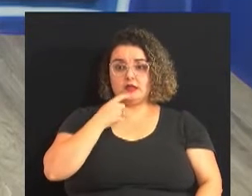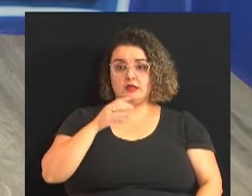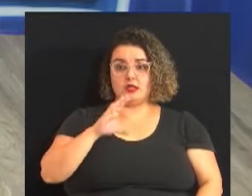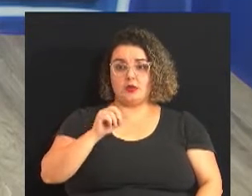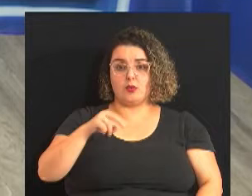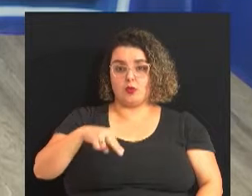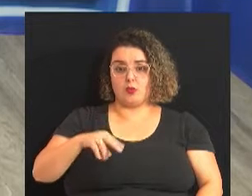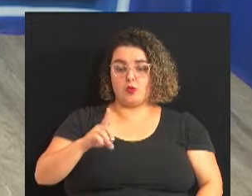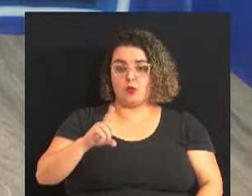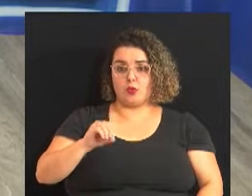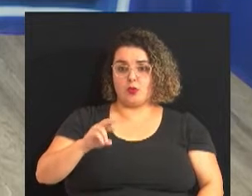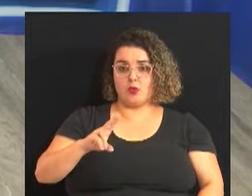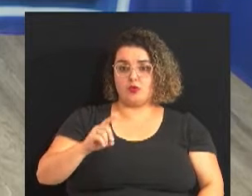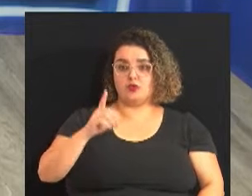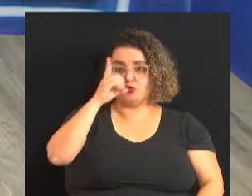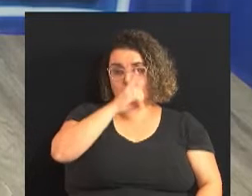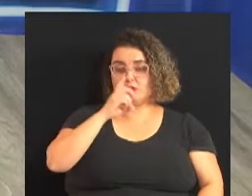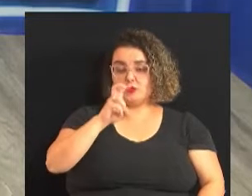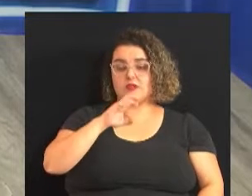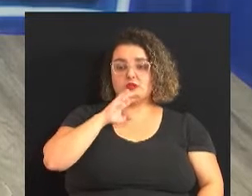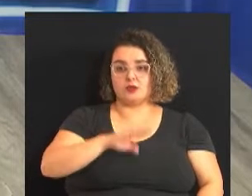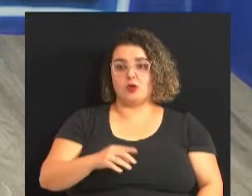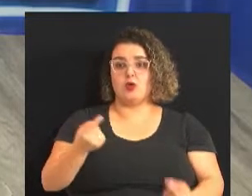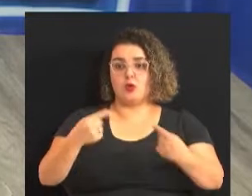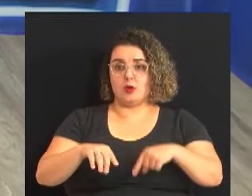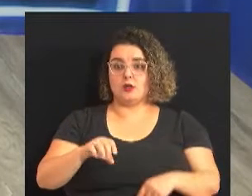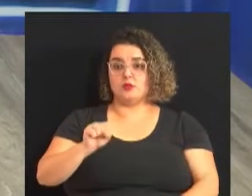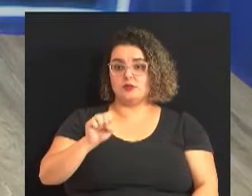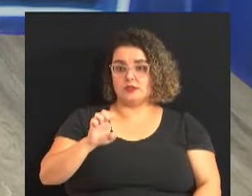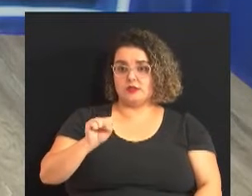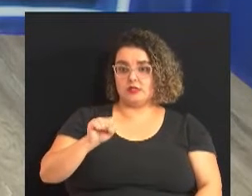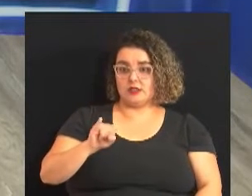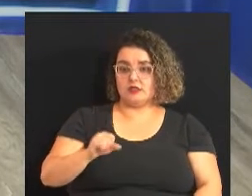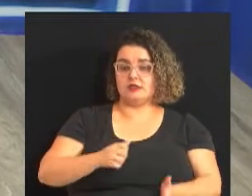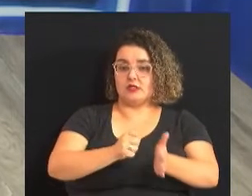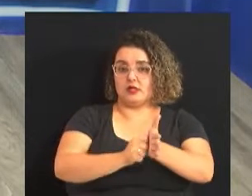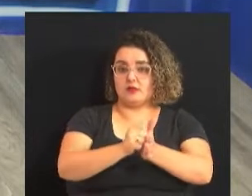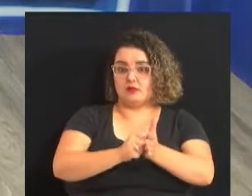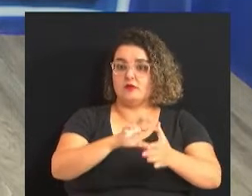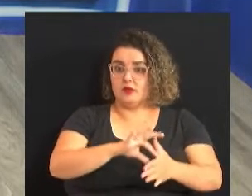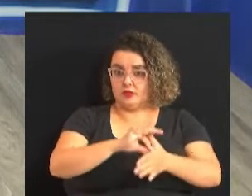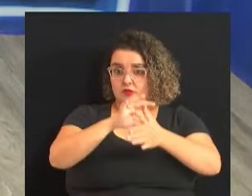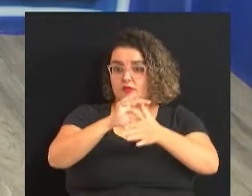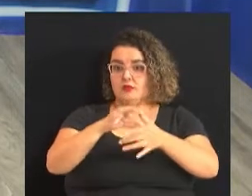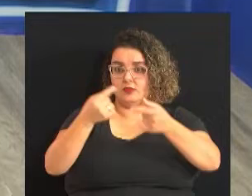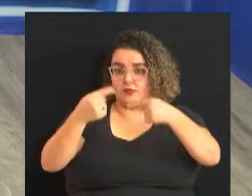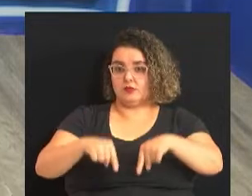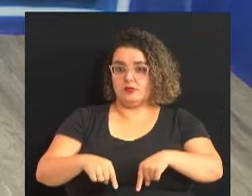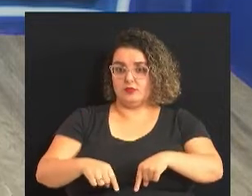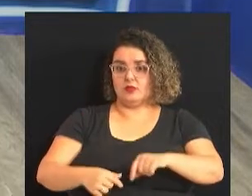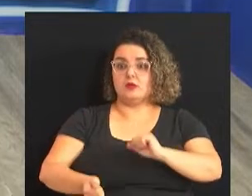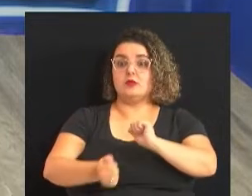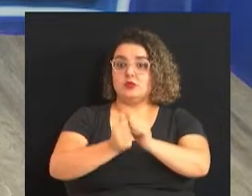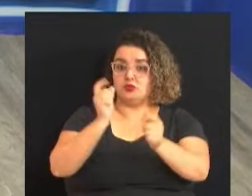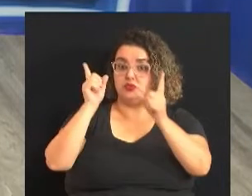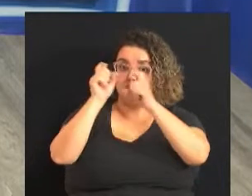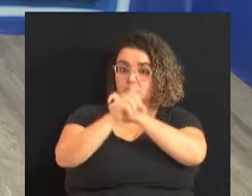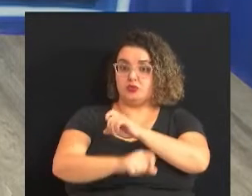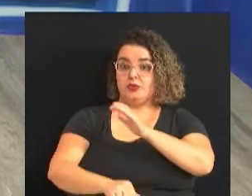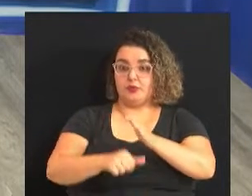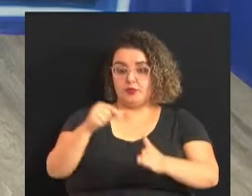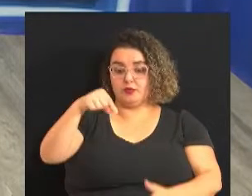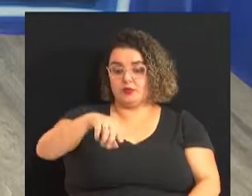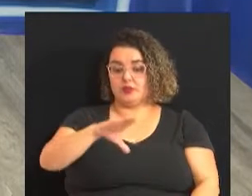domingo, 5 horas da tarde, contra o SESI Araraquara, que foi o líder da competição. Então, é jogo difícil. Primeiro jogo aqui em